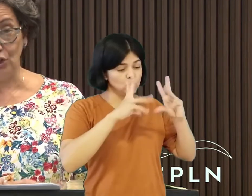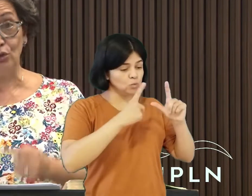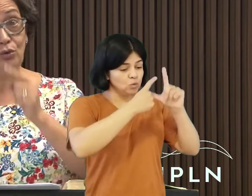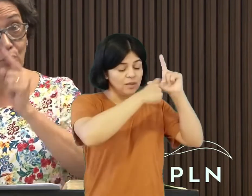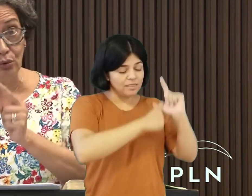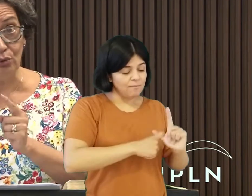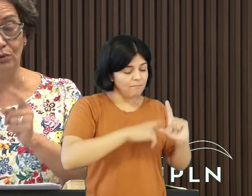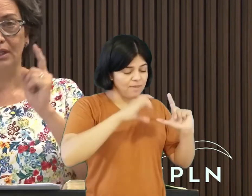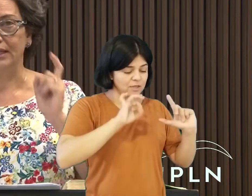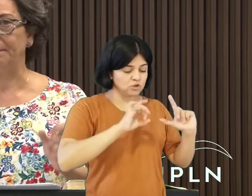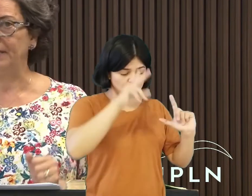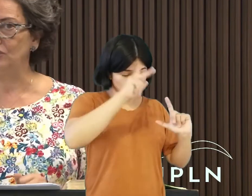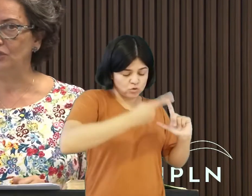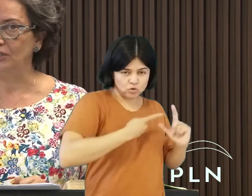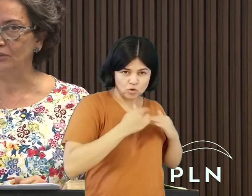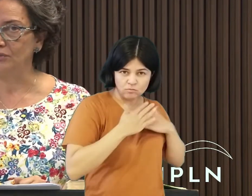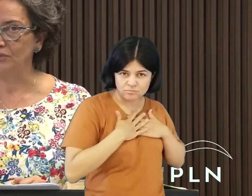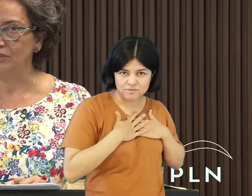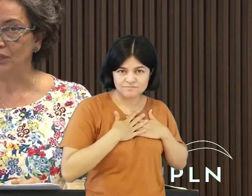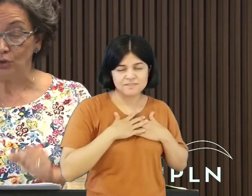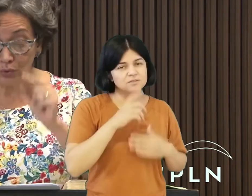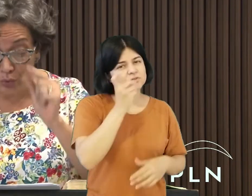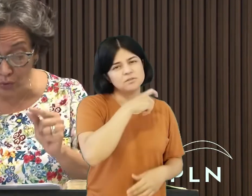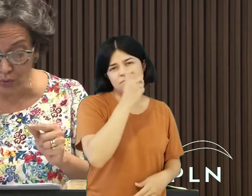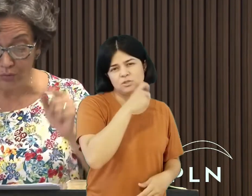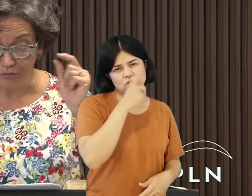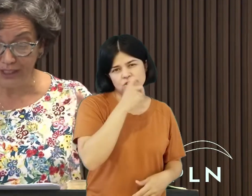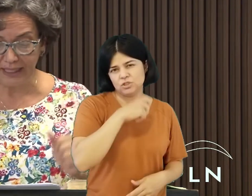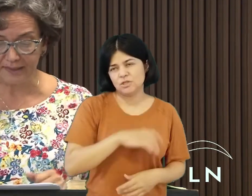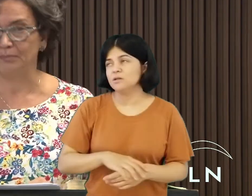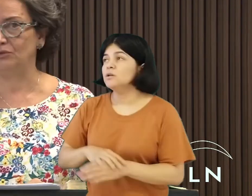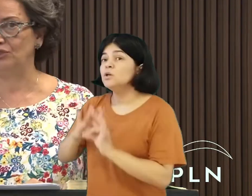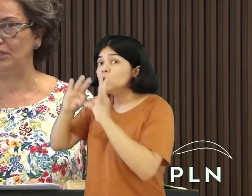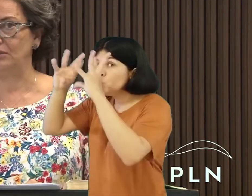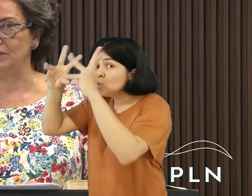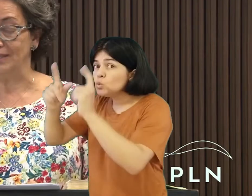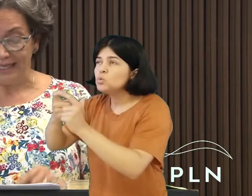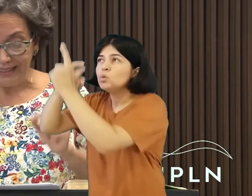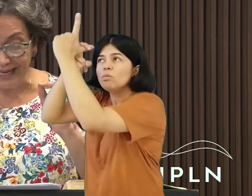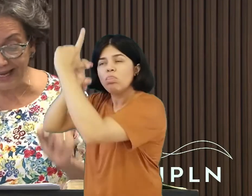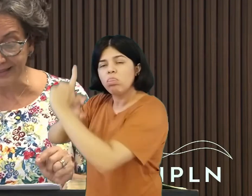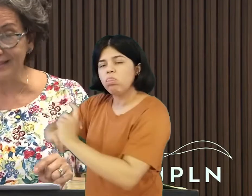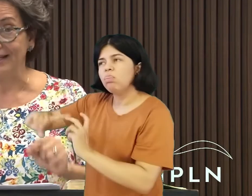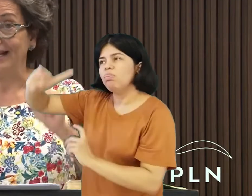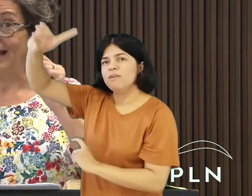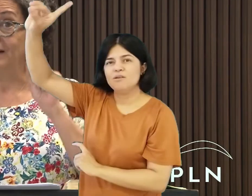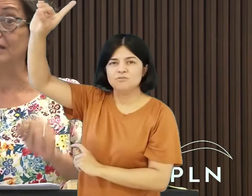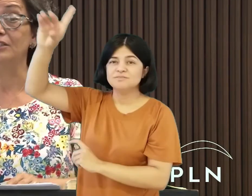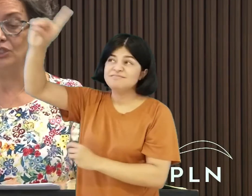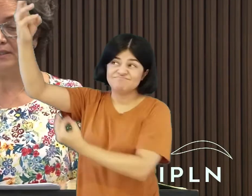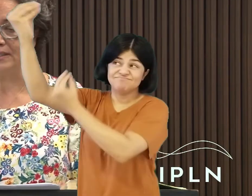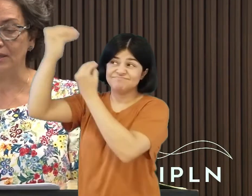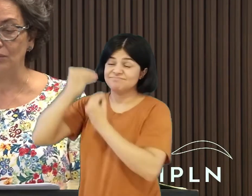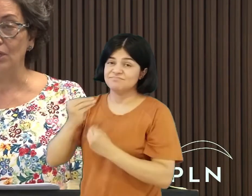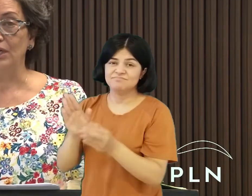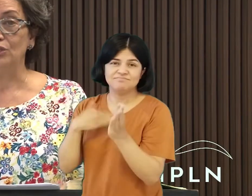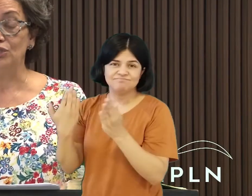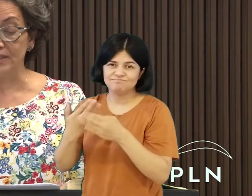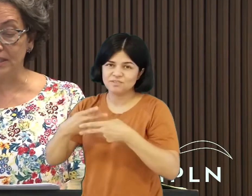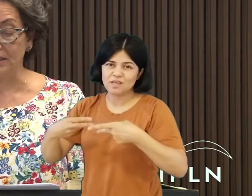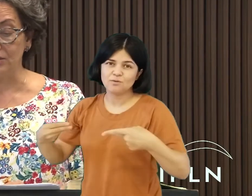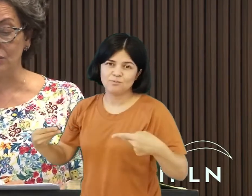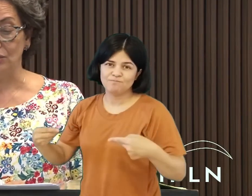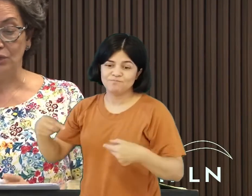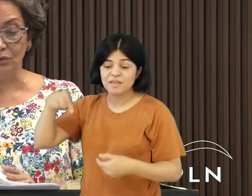verdade, tudo depende de Deus. Tudo vem das mãos de Deus. E essa é a grande lição que